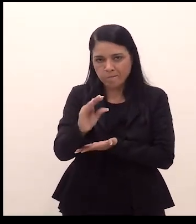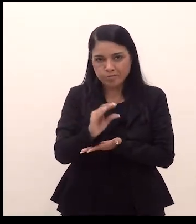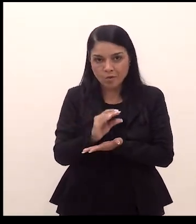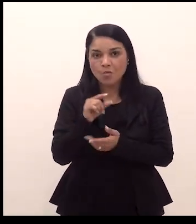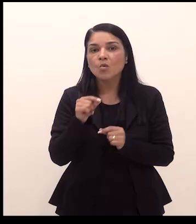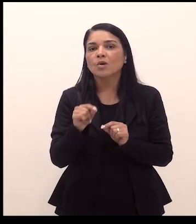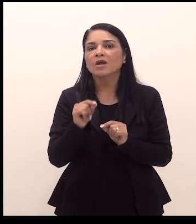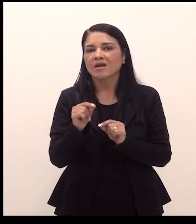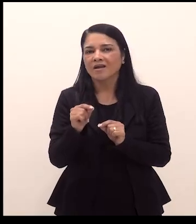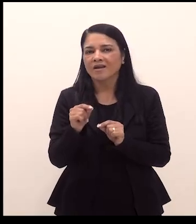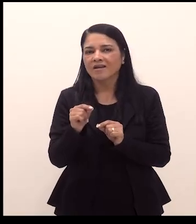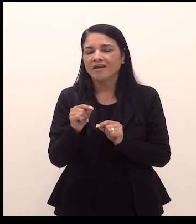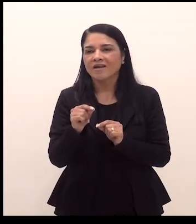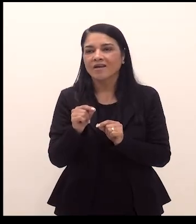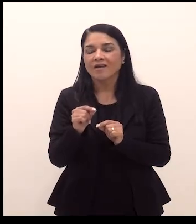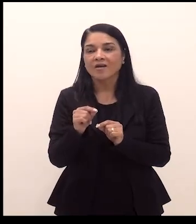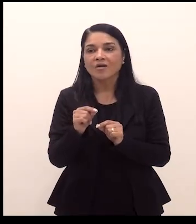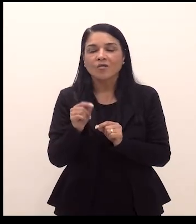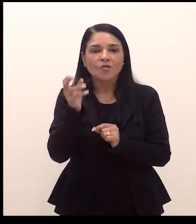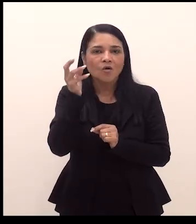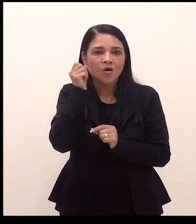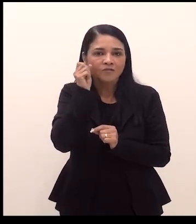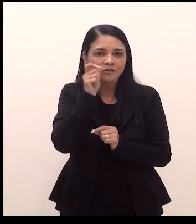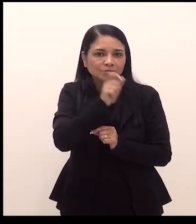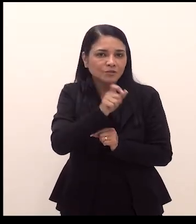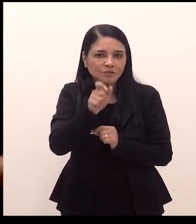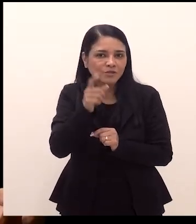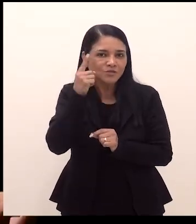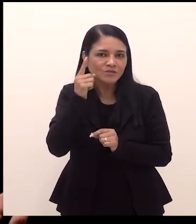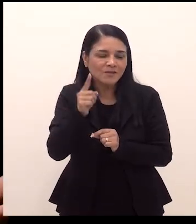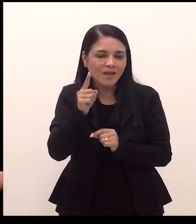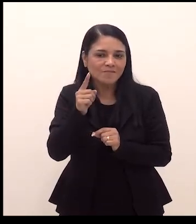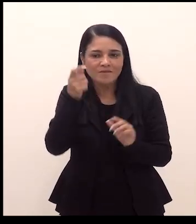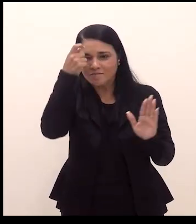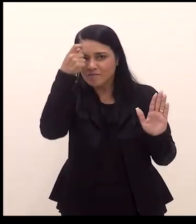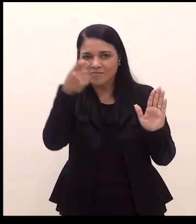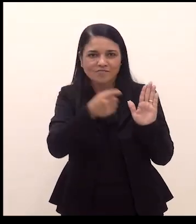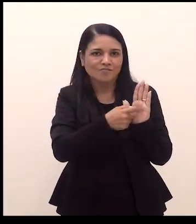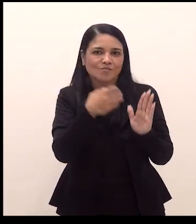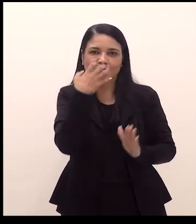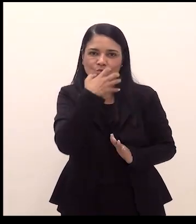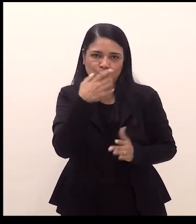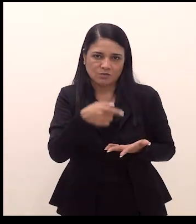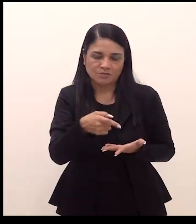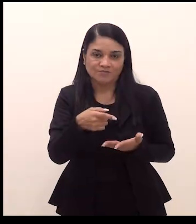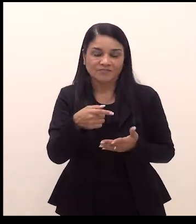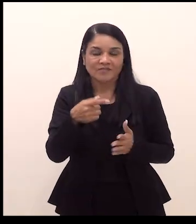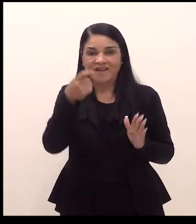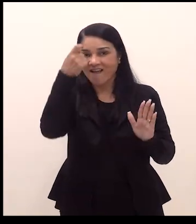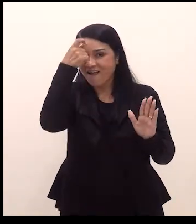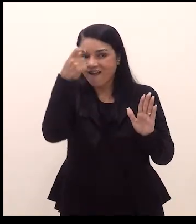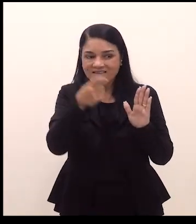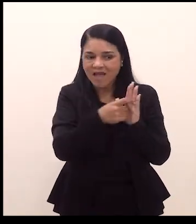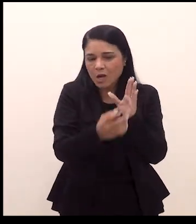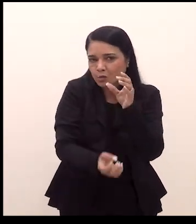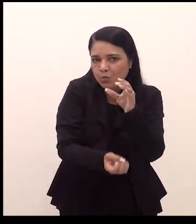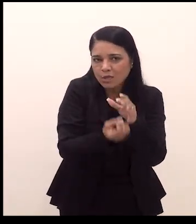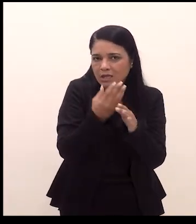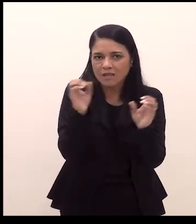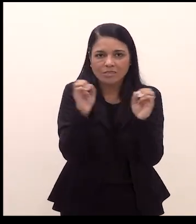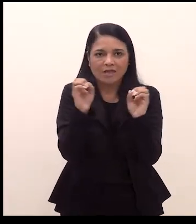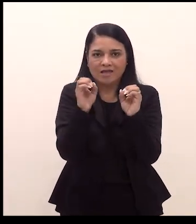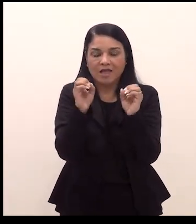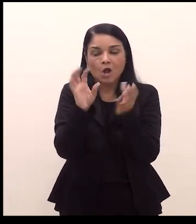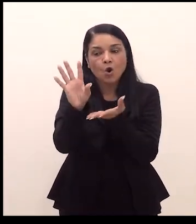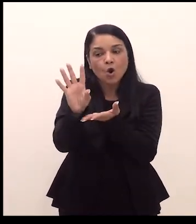ganhando dinheiro em cima do fato de que muitos ouvintes não sabem identificar que uma música é feita por IA. E lembrando que a IA ela